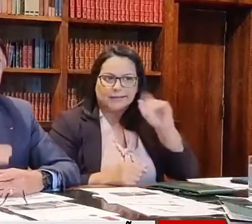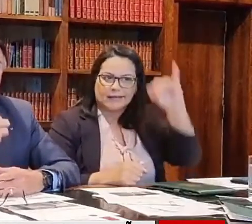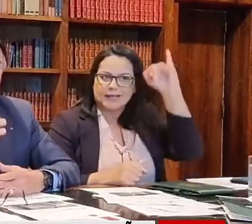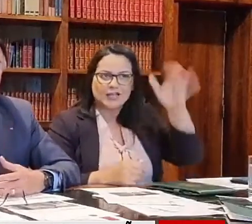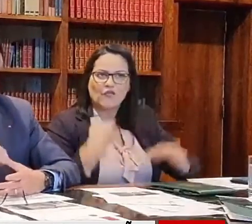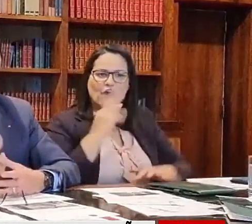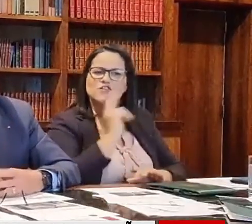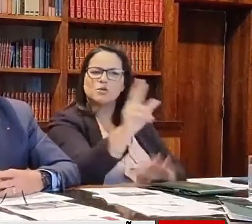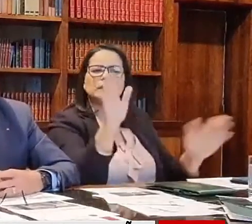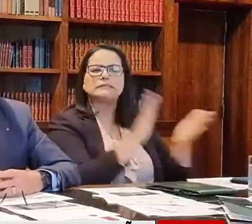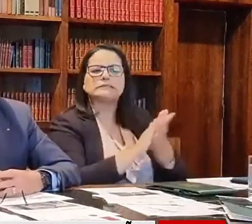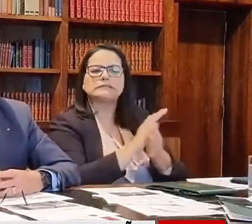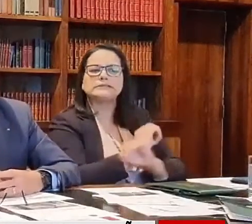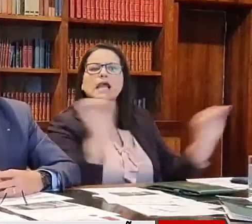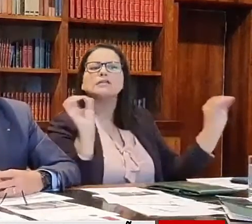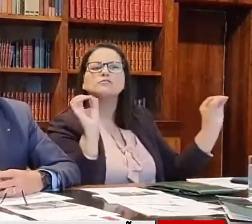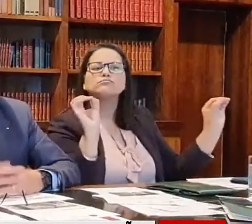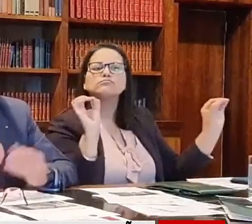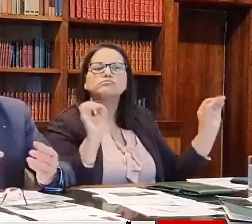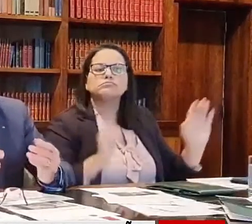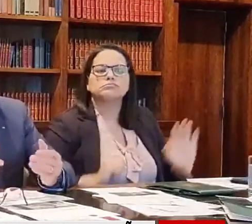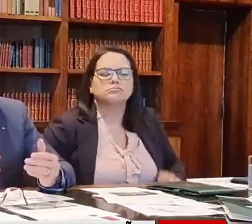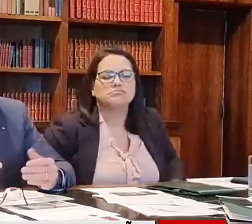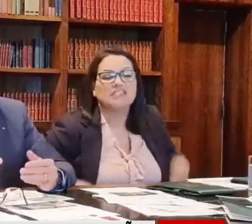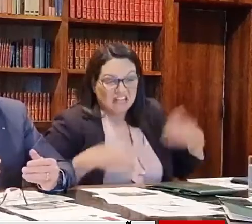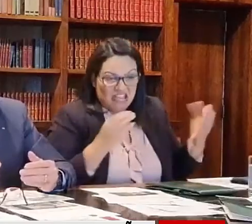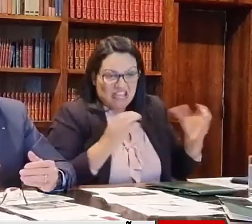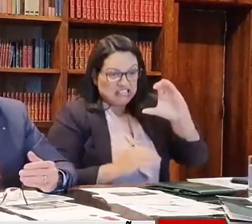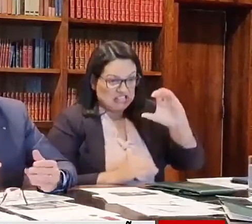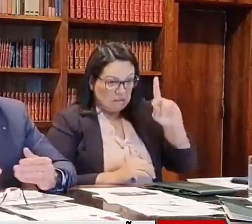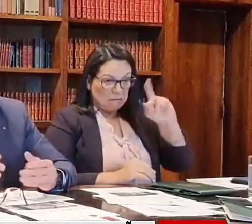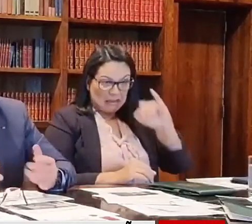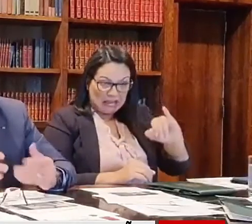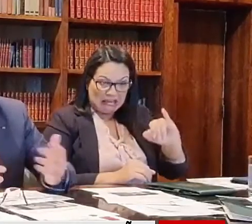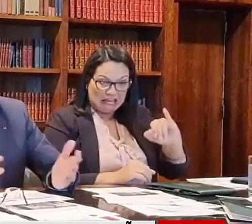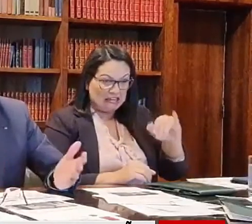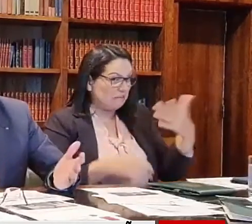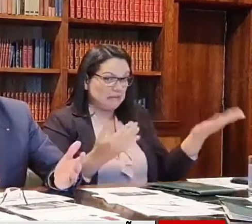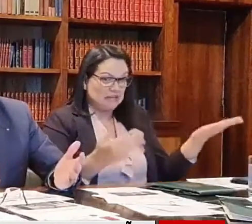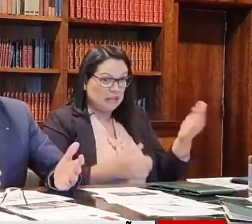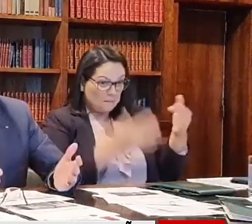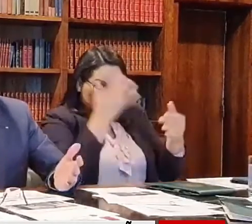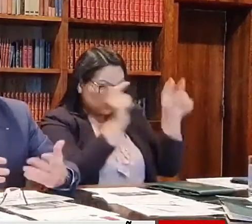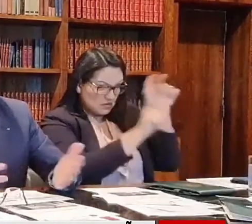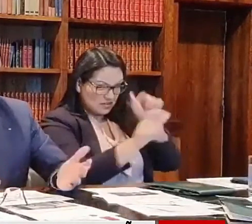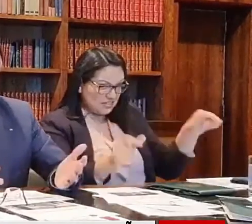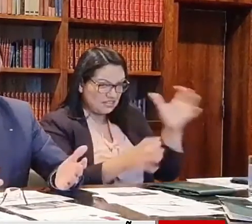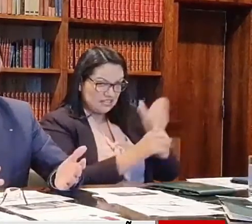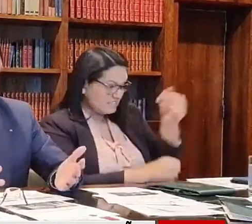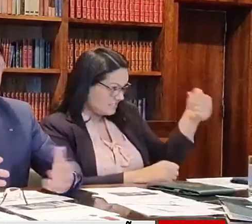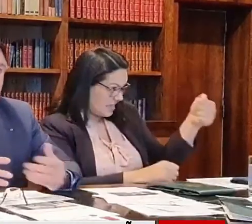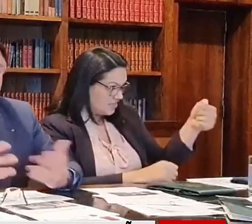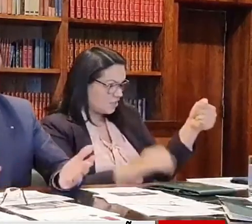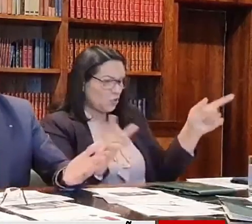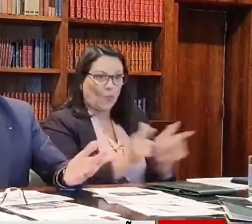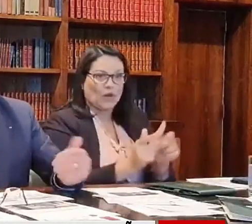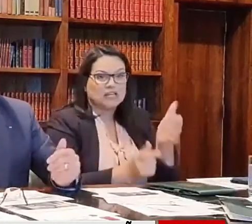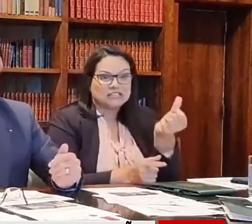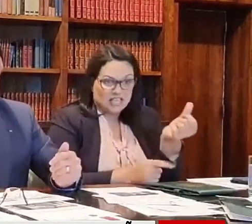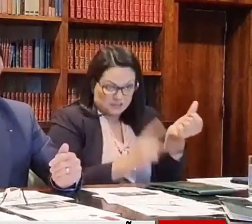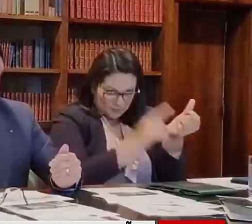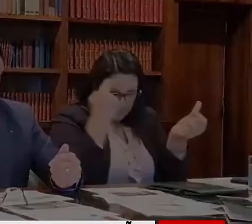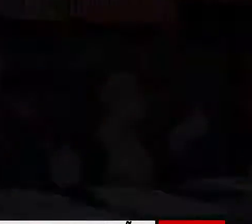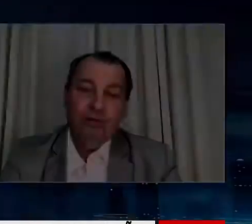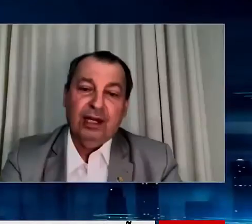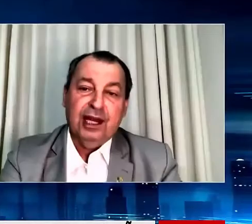vou responder nada. Tá? É uma CPI de uma... São 7 pessoas, agora passaram para 6 que não estão preocupadas